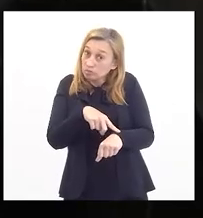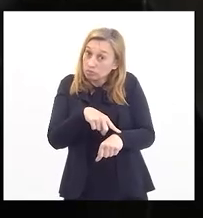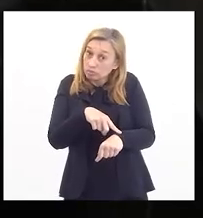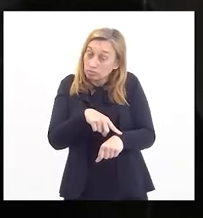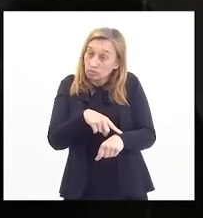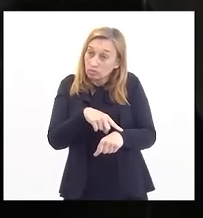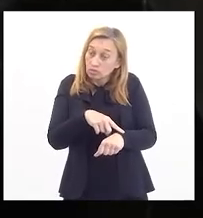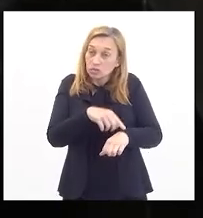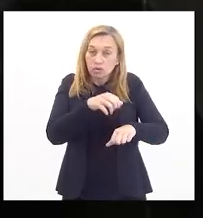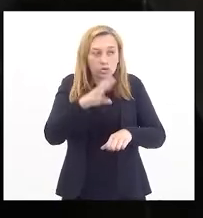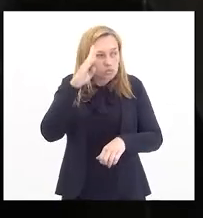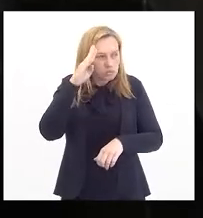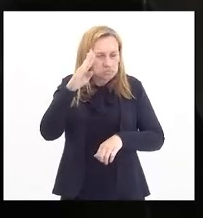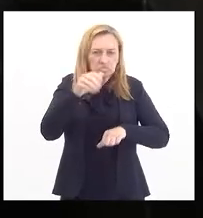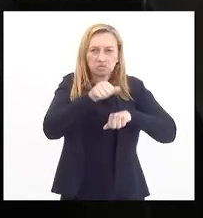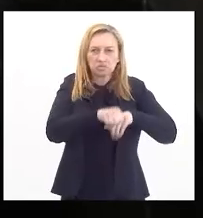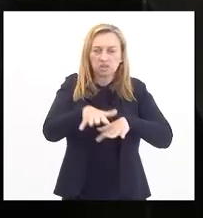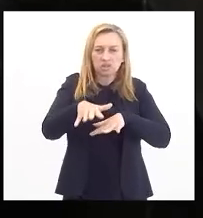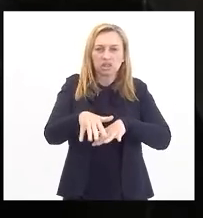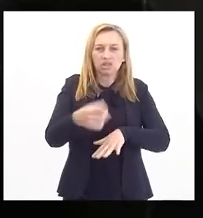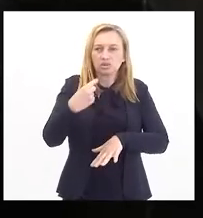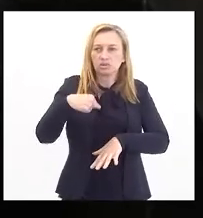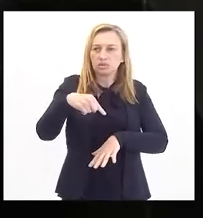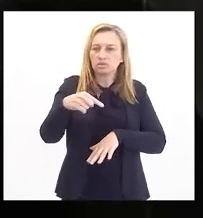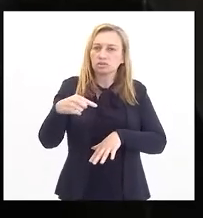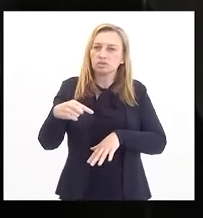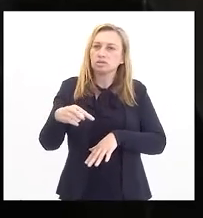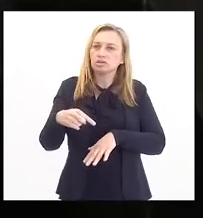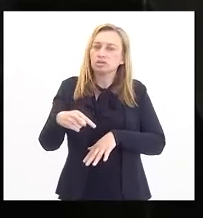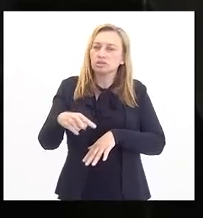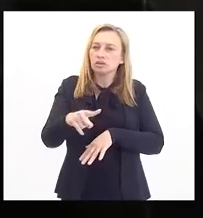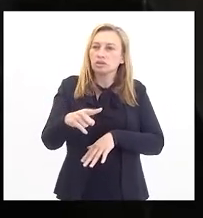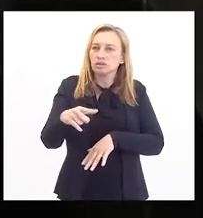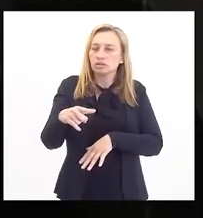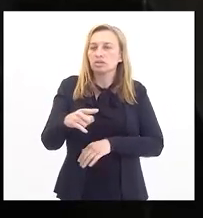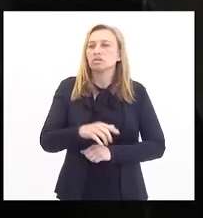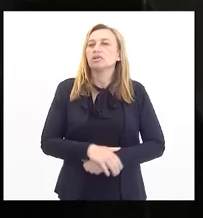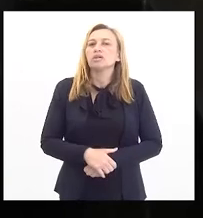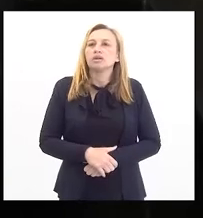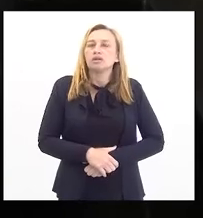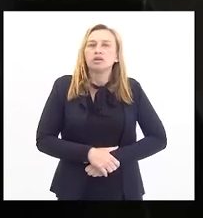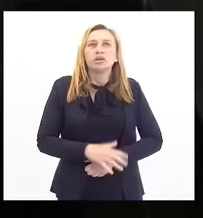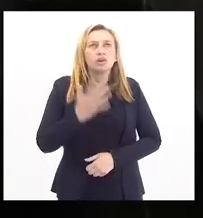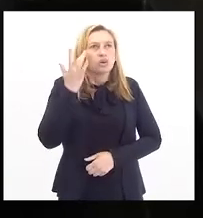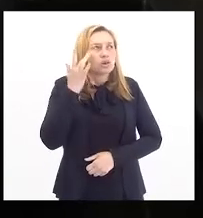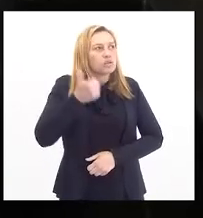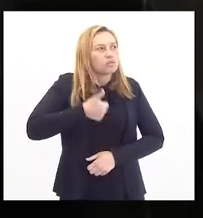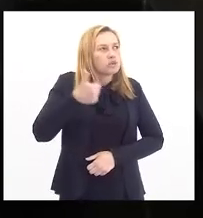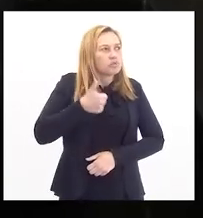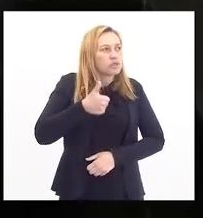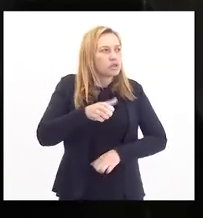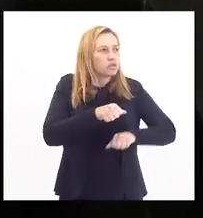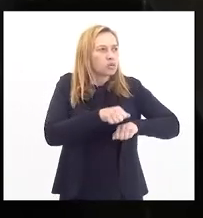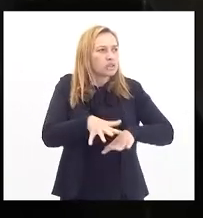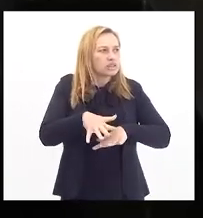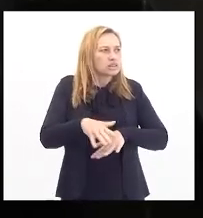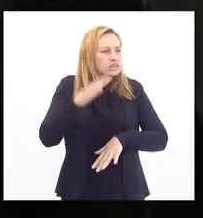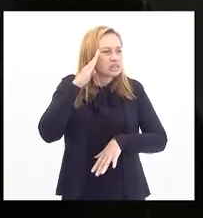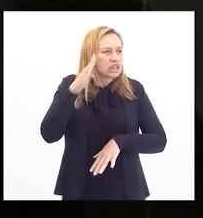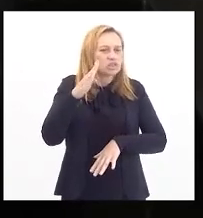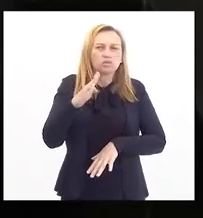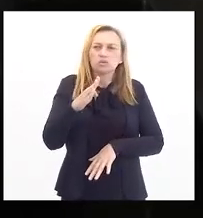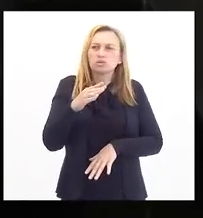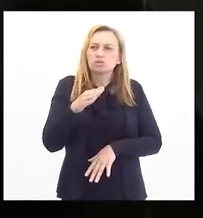o Exército foi autorizado para, pelo comando, né, salvo engano, do primeiro Exército à época,